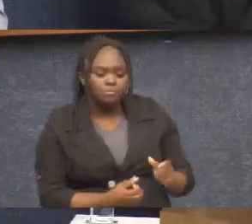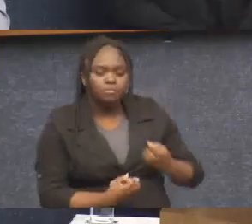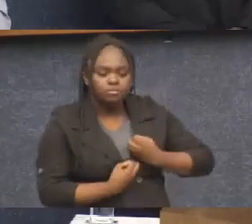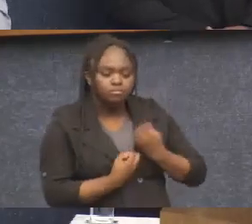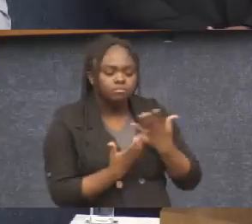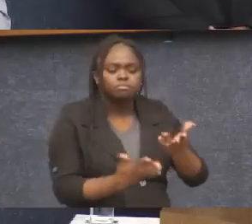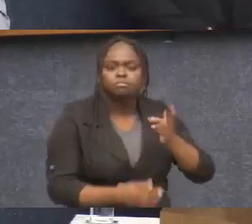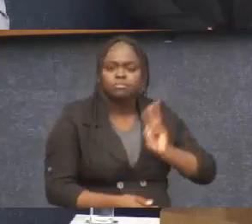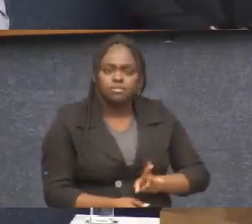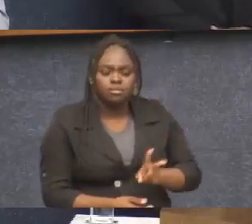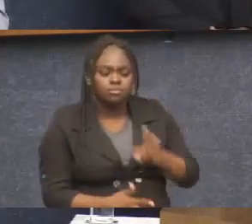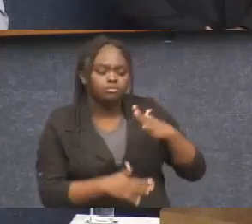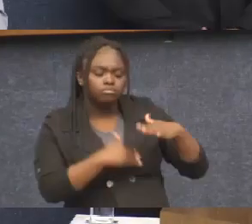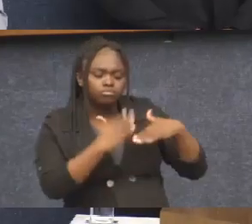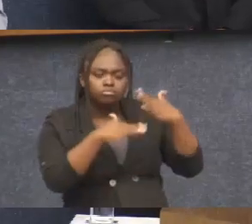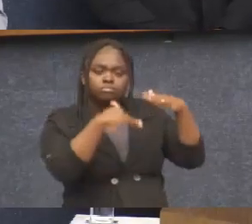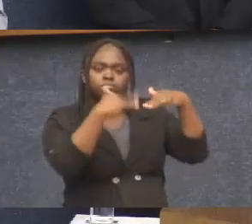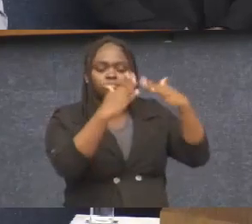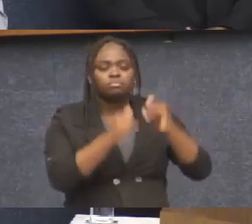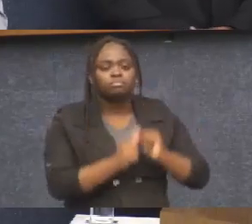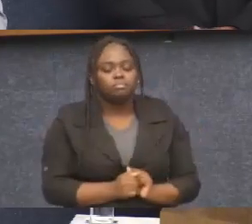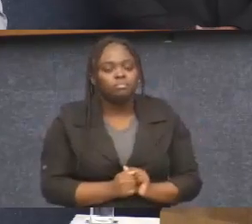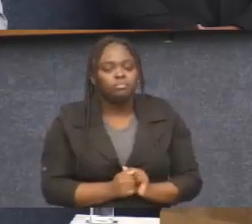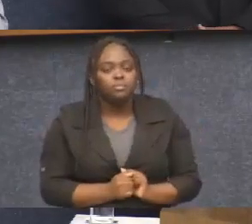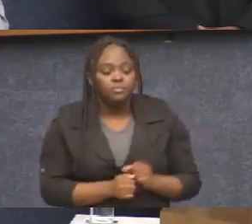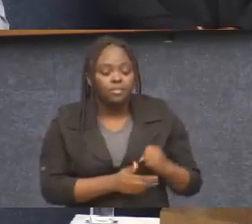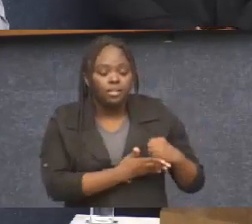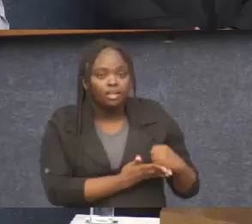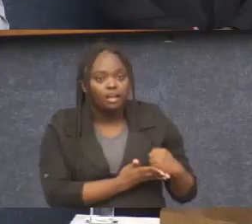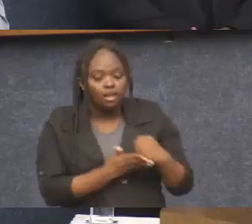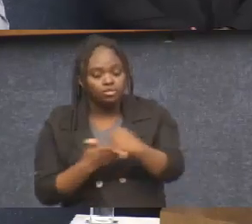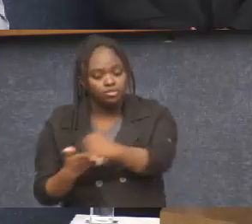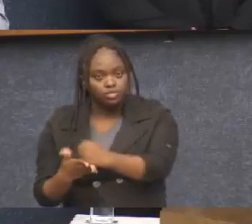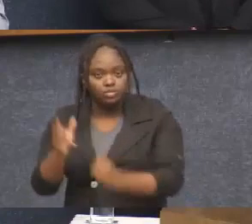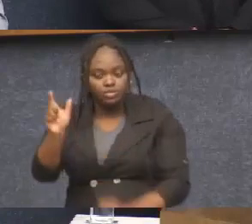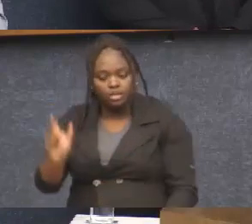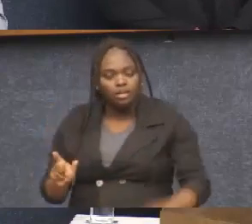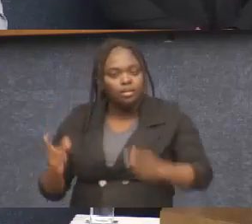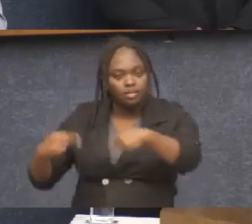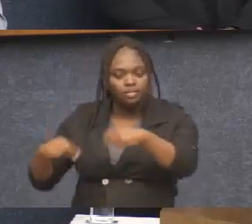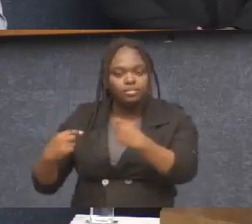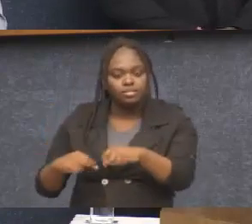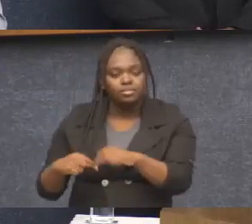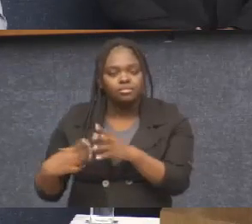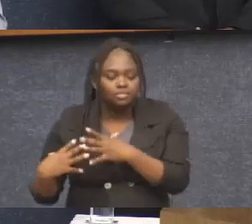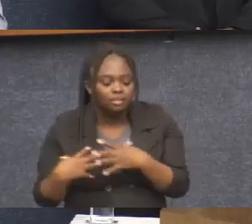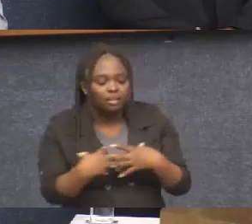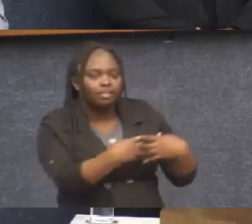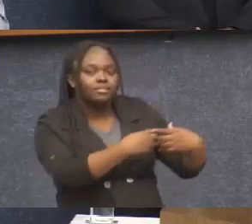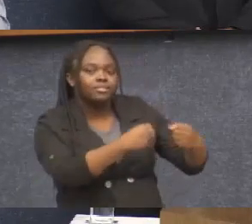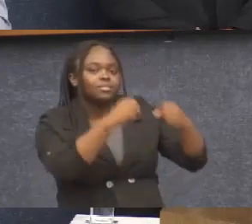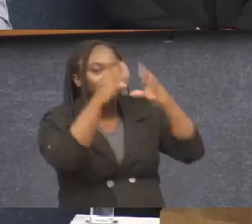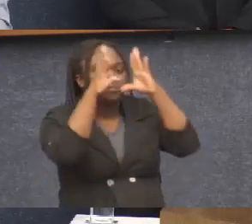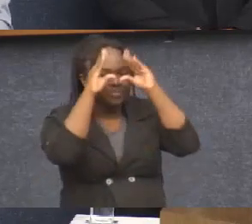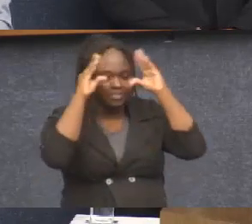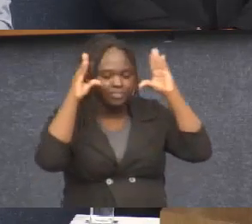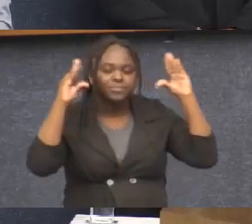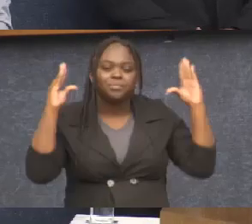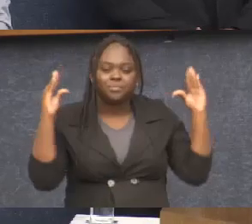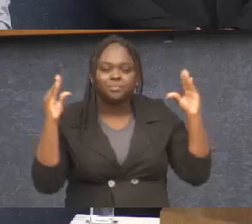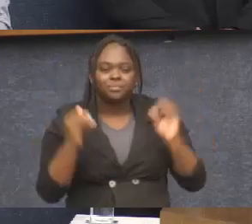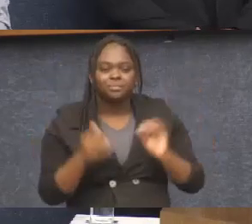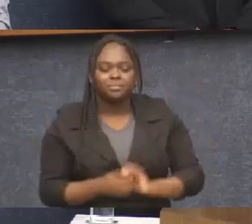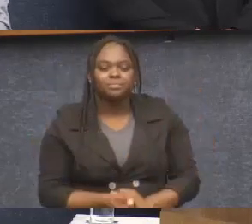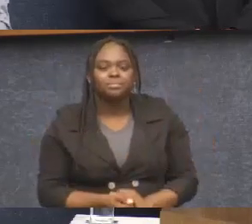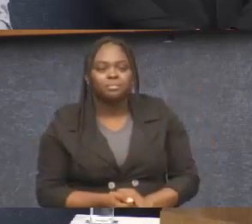prosperará. Quem oferece ajuda ao necessitado, conforto receberá. Com